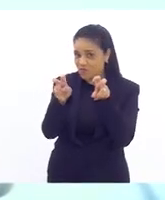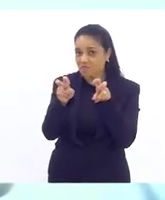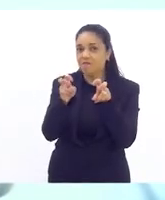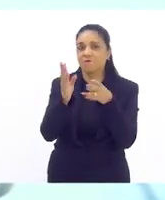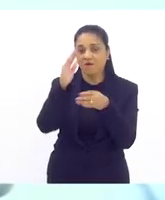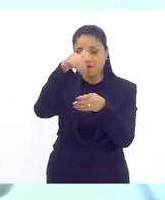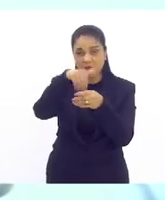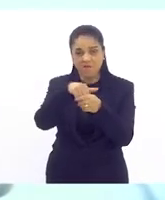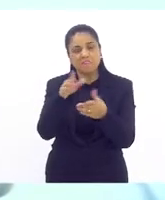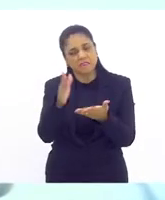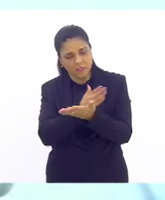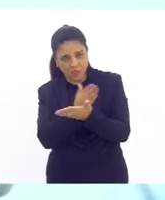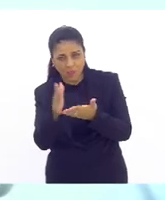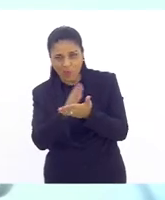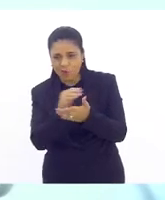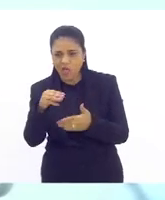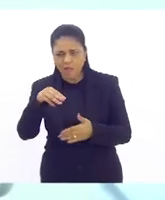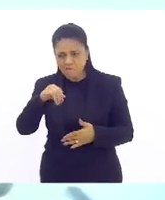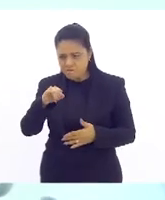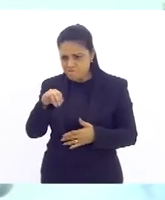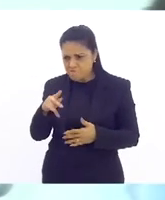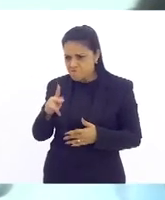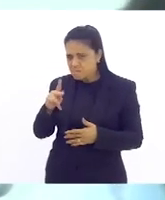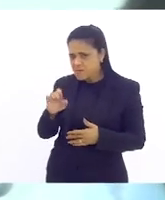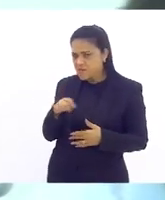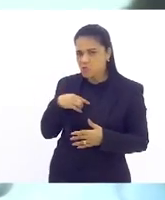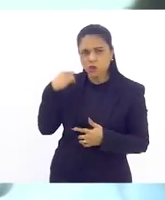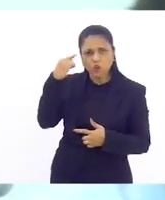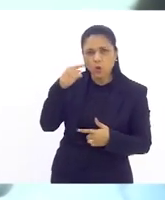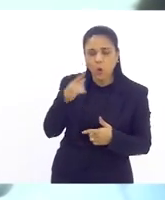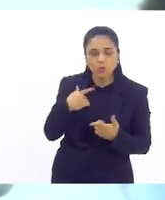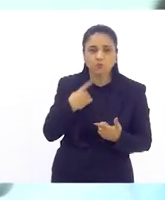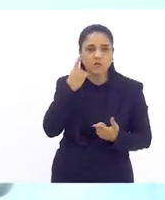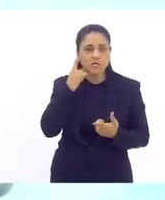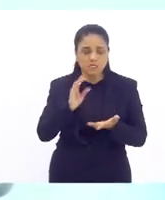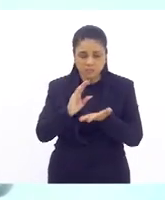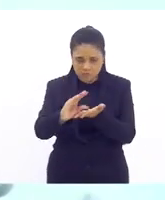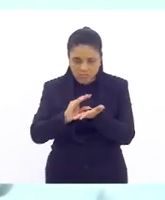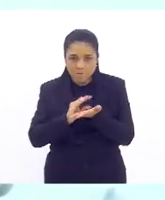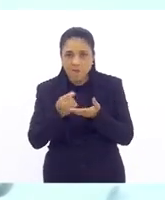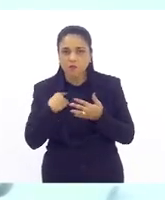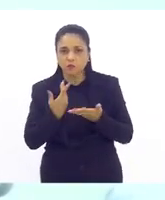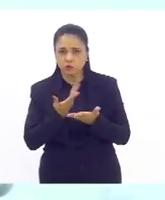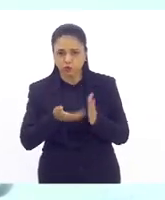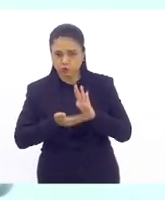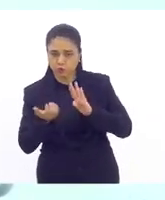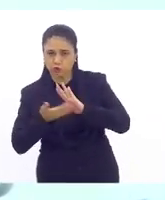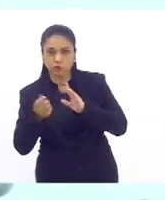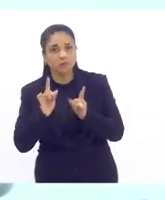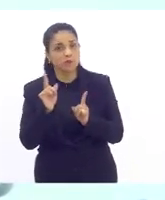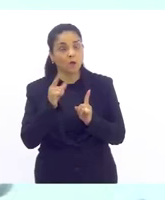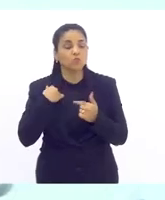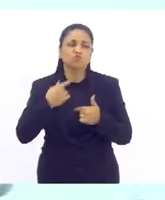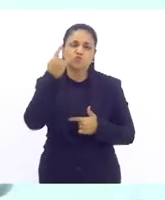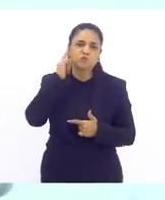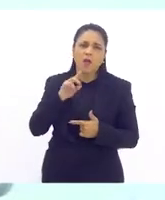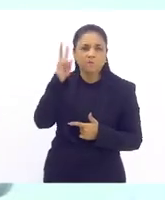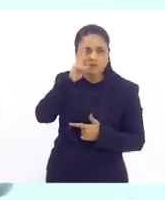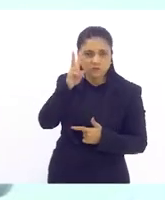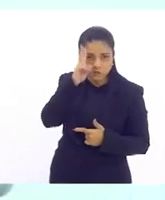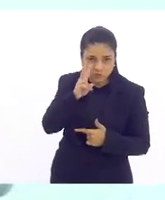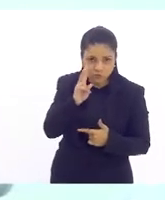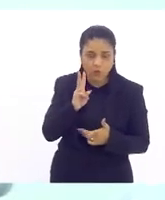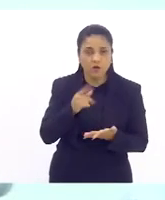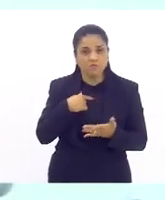aqueles que vão dizer por mim que tá doido tá querendo tirar dinheiro do saneamento e não sabe um pouco a história do que que é é porque várias